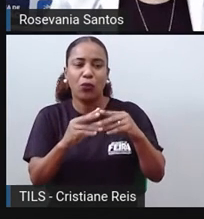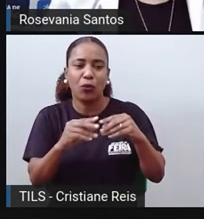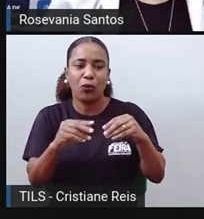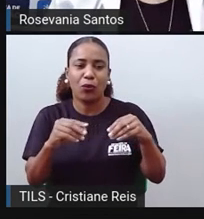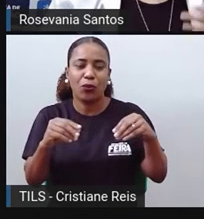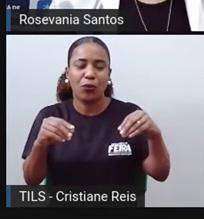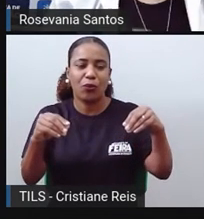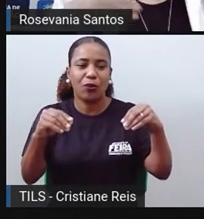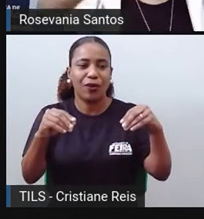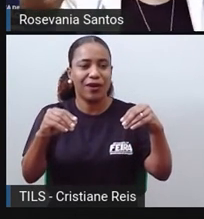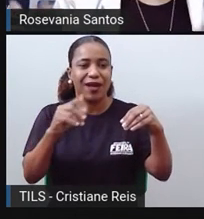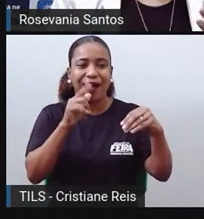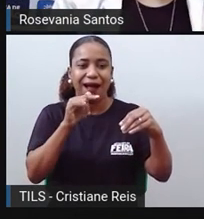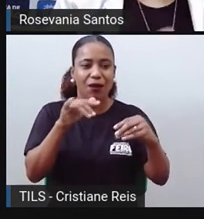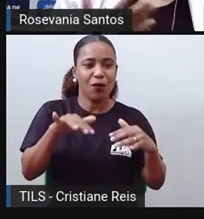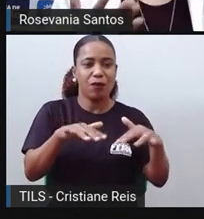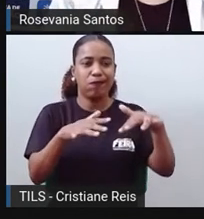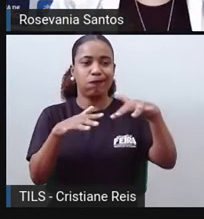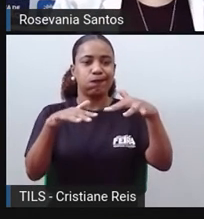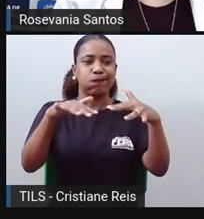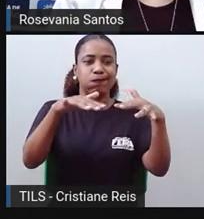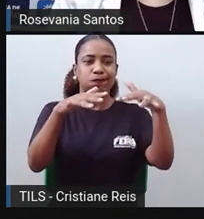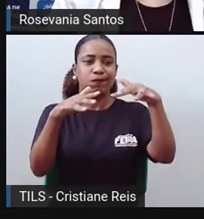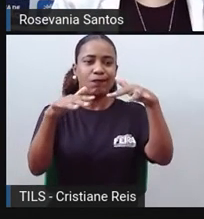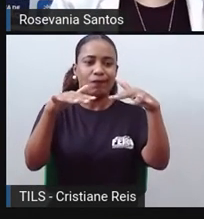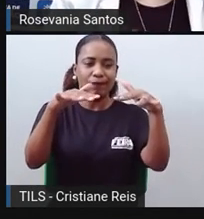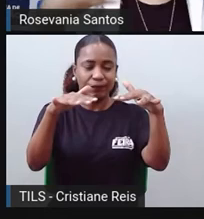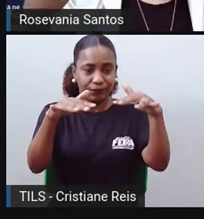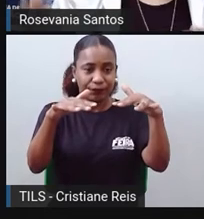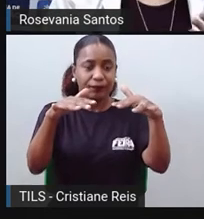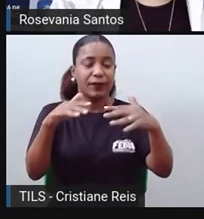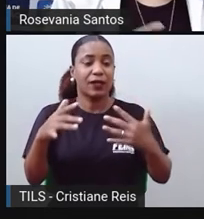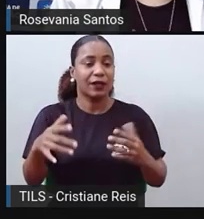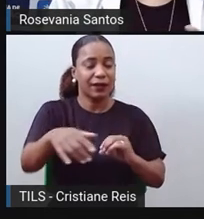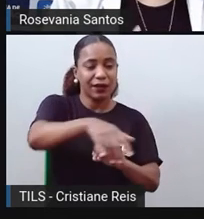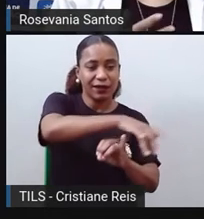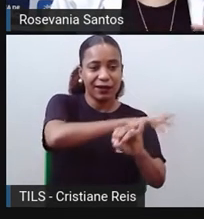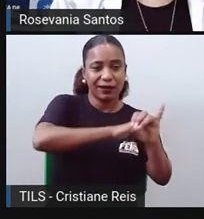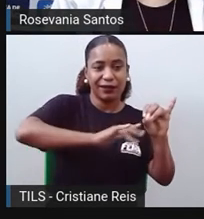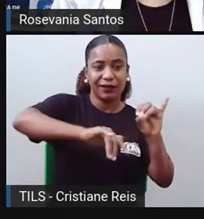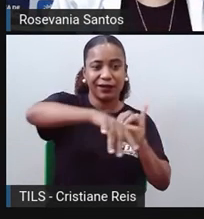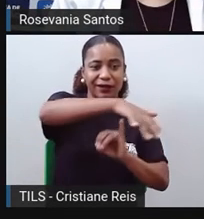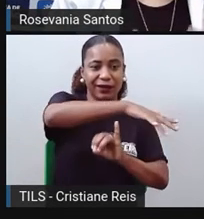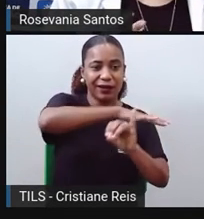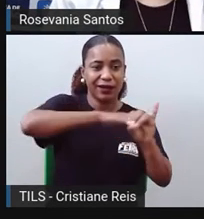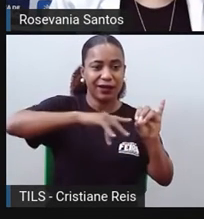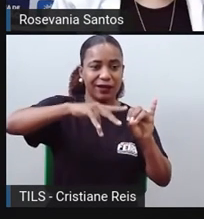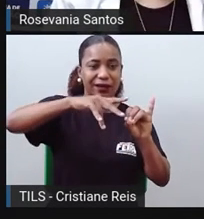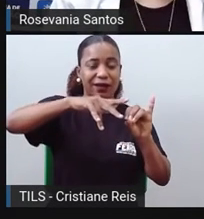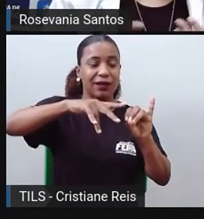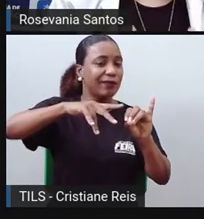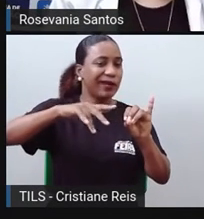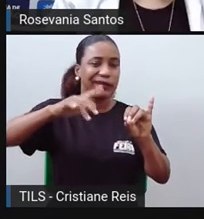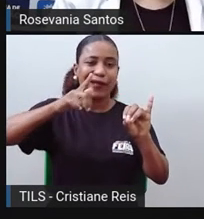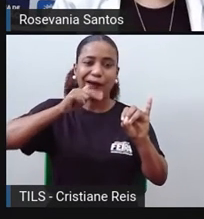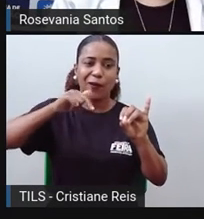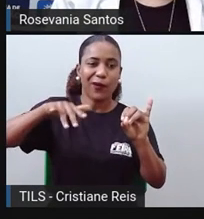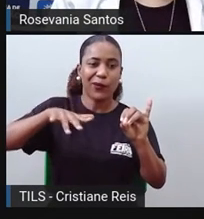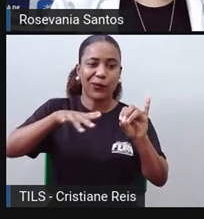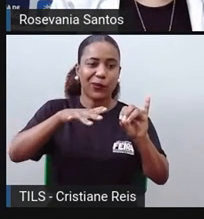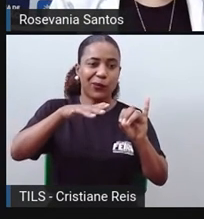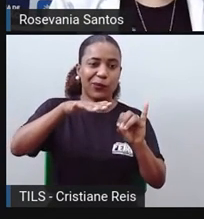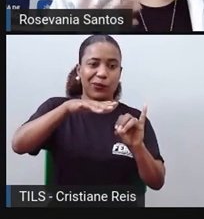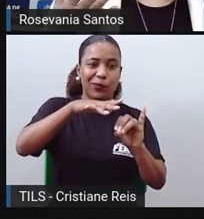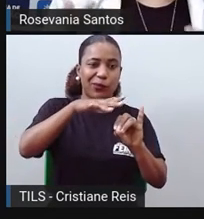né, já estão até dizendo que algumas ilhas, né, elas vão deixar de existir se essas geleiras elas continuarem aí, né, derretendo e aumentando